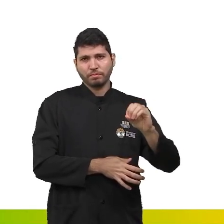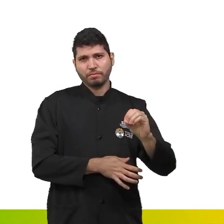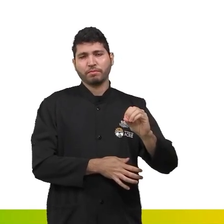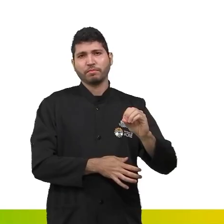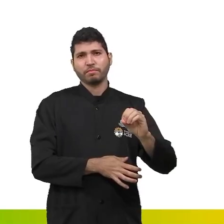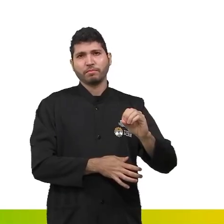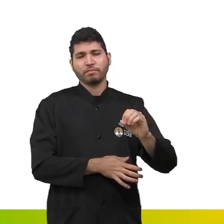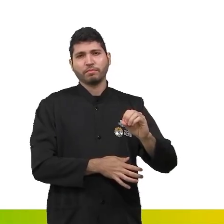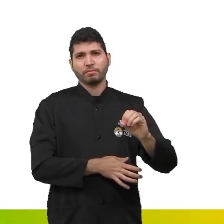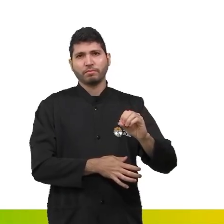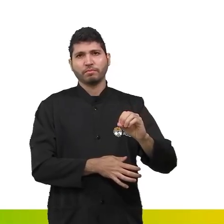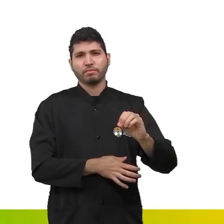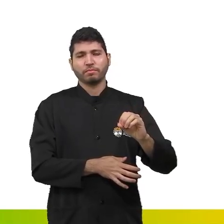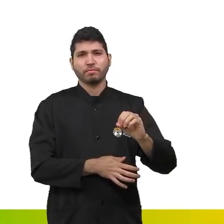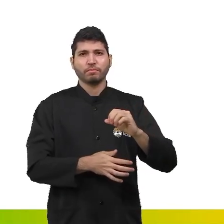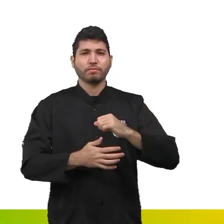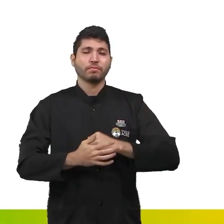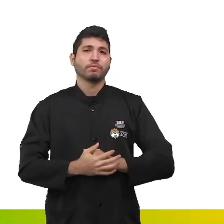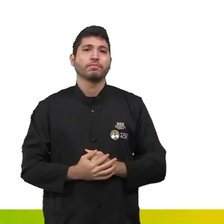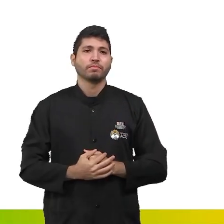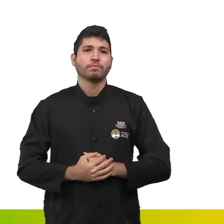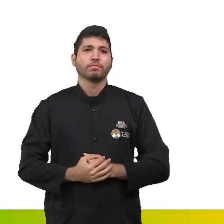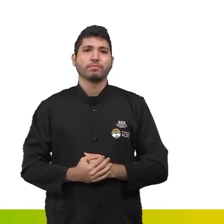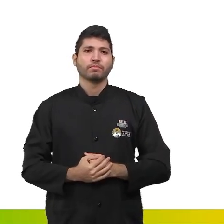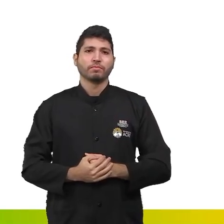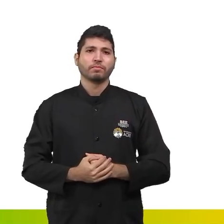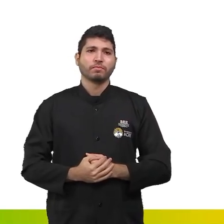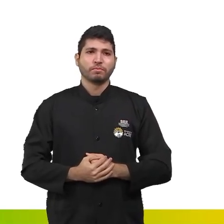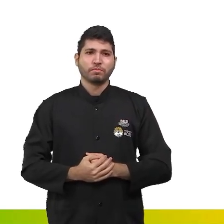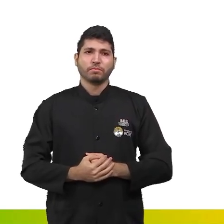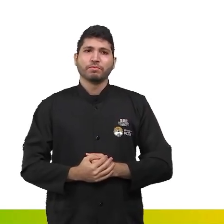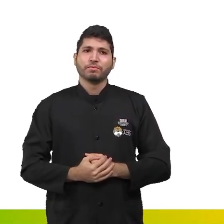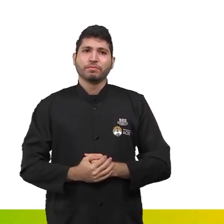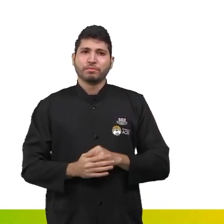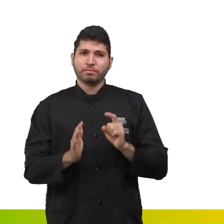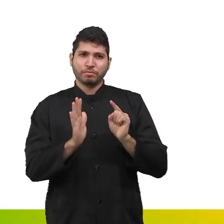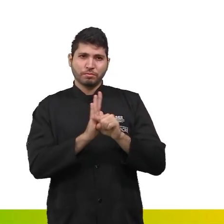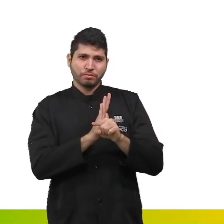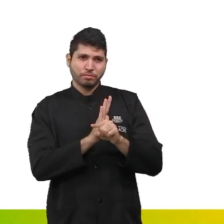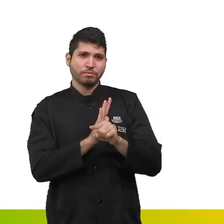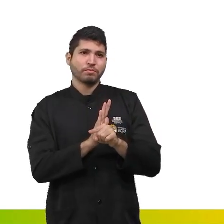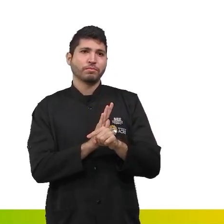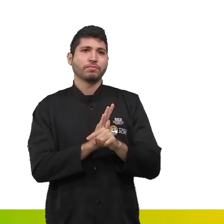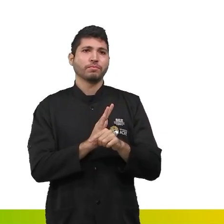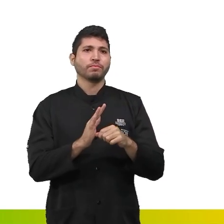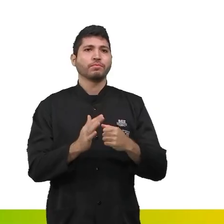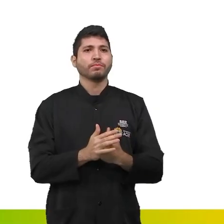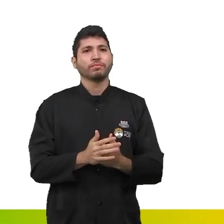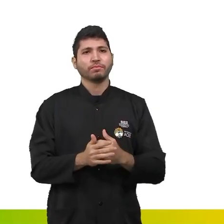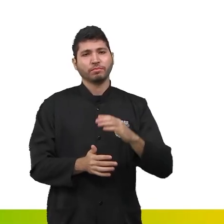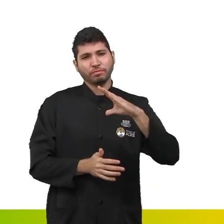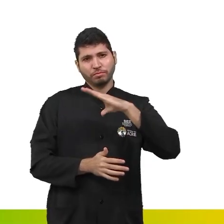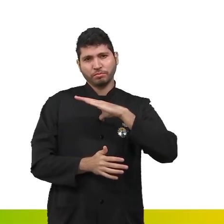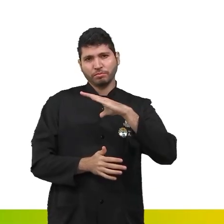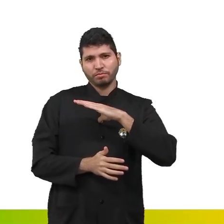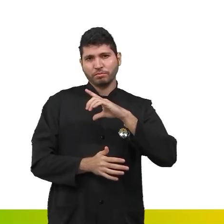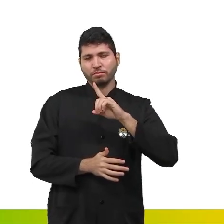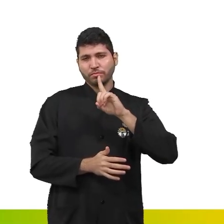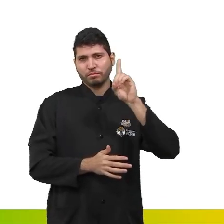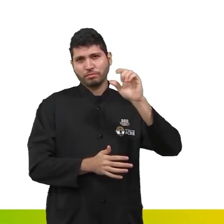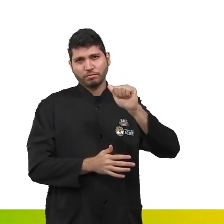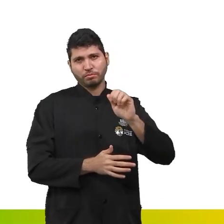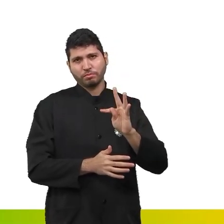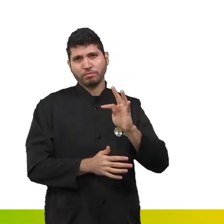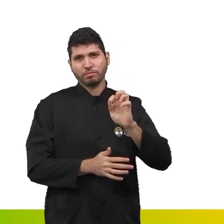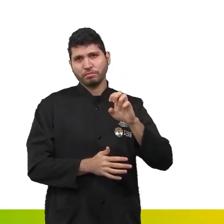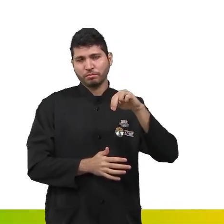Questão 2. Olha só, acompanha comigo. Na cidade-estado de Atenas, onde ficava Atenas?